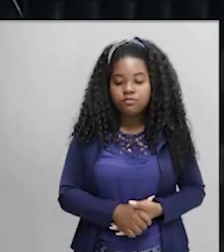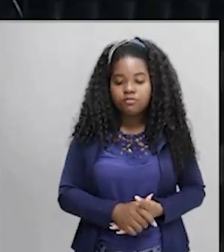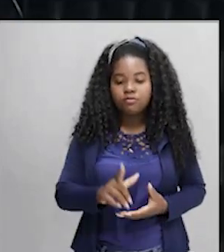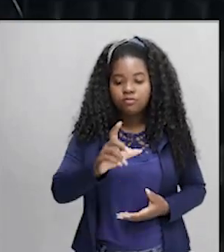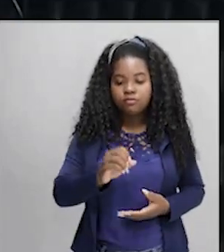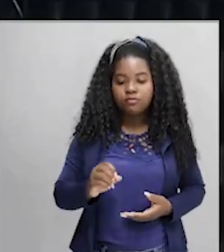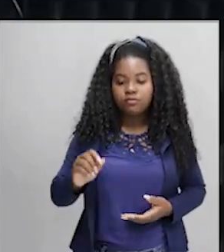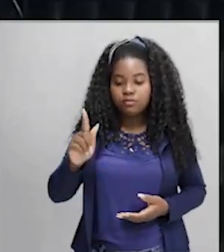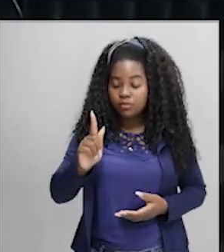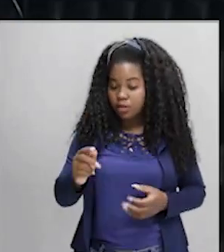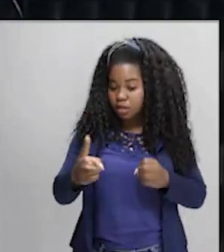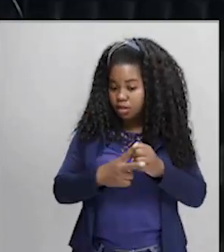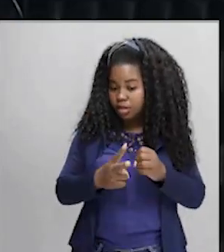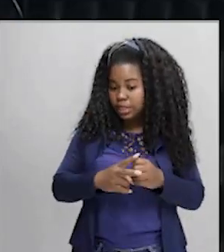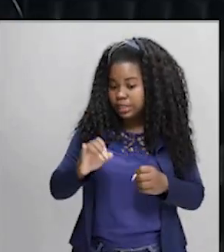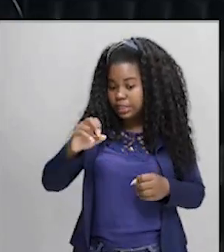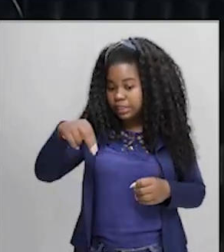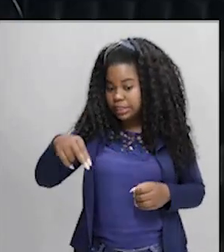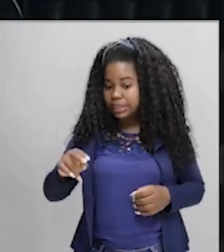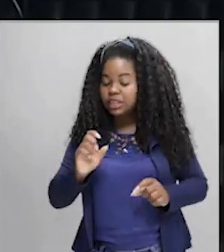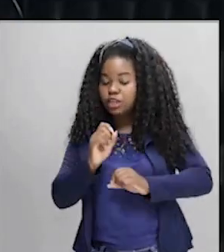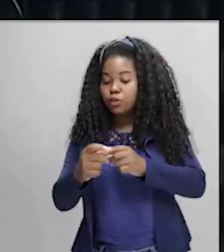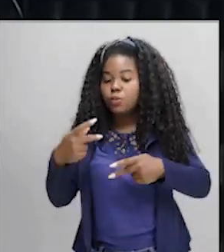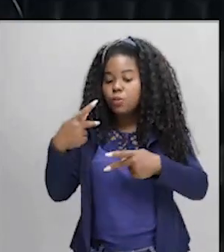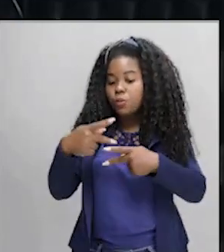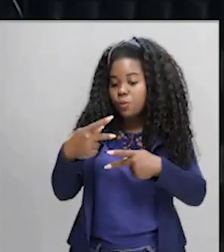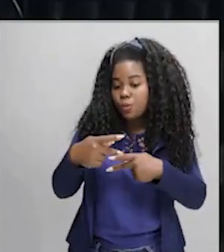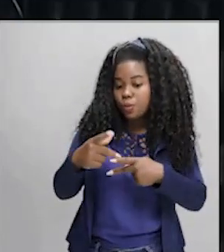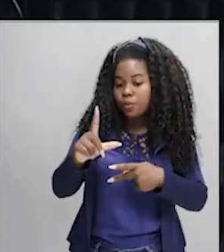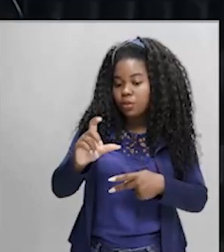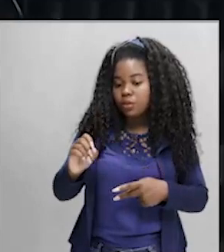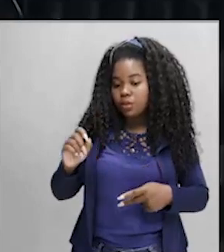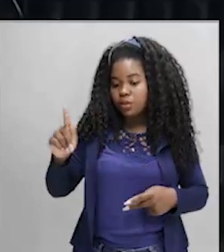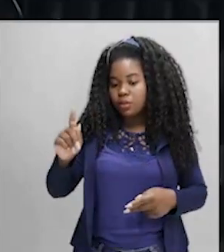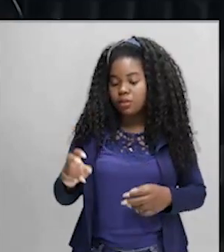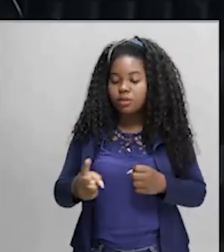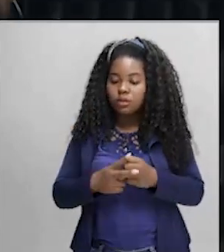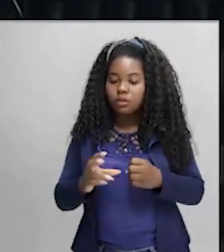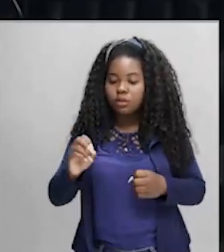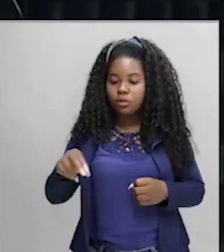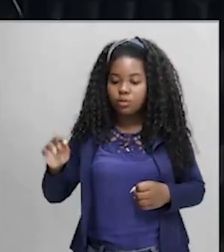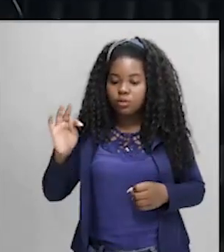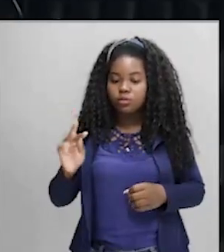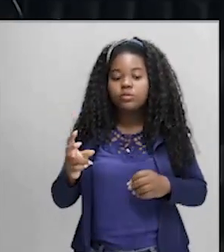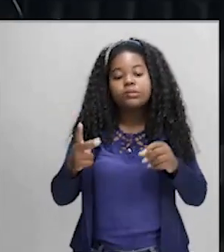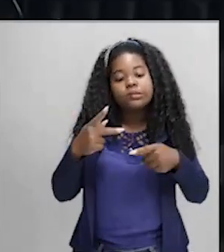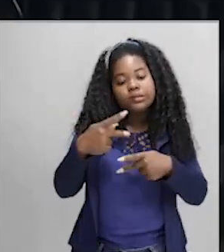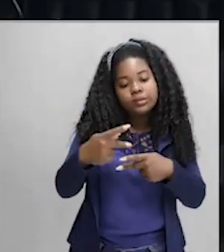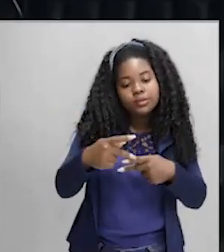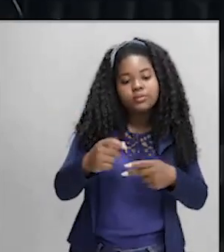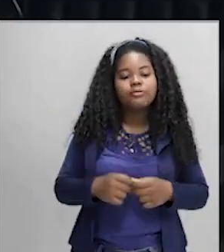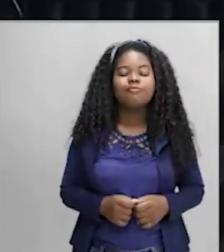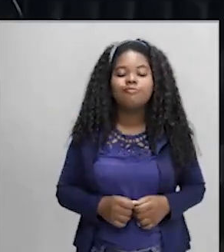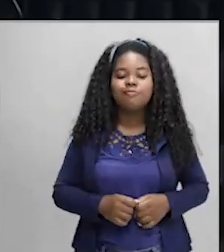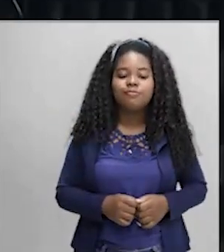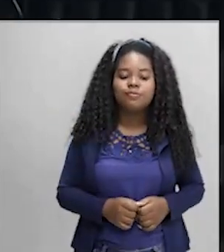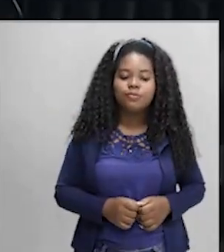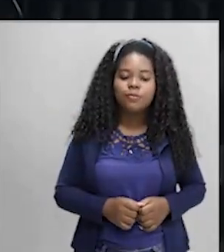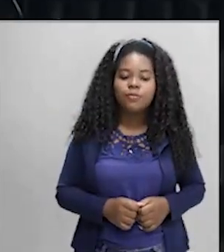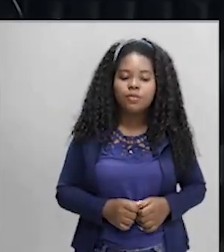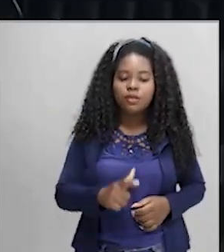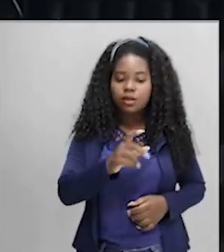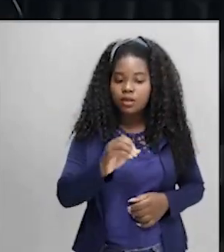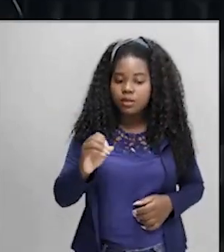Log é o verbo, in é a preposição. Log, o verbo, out, a preposição. Look